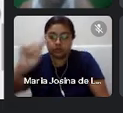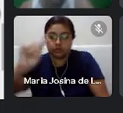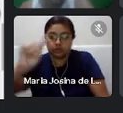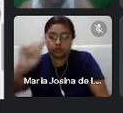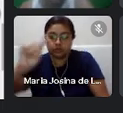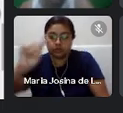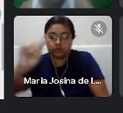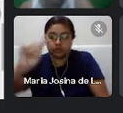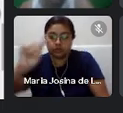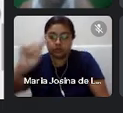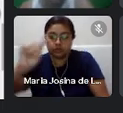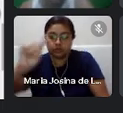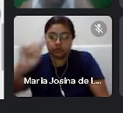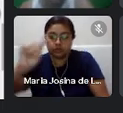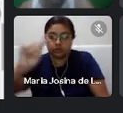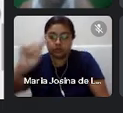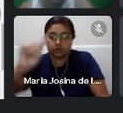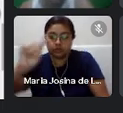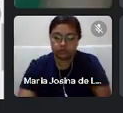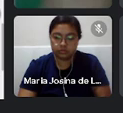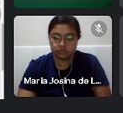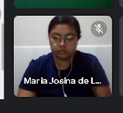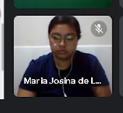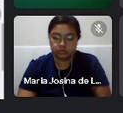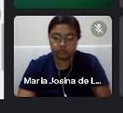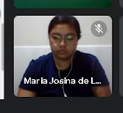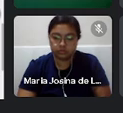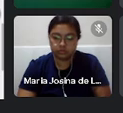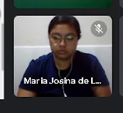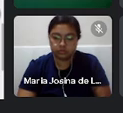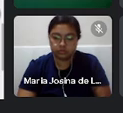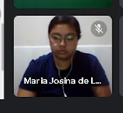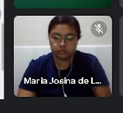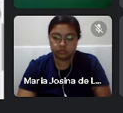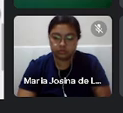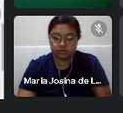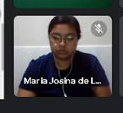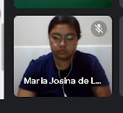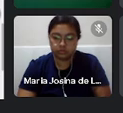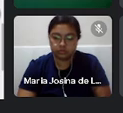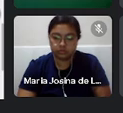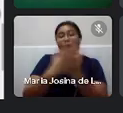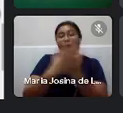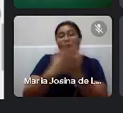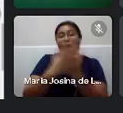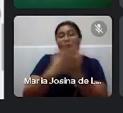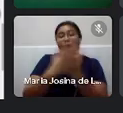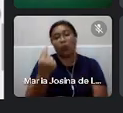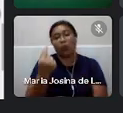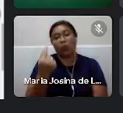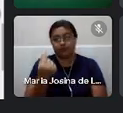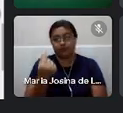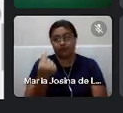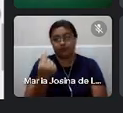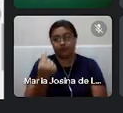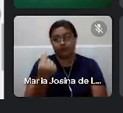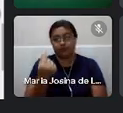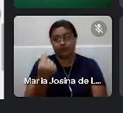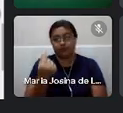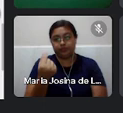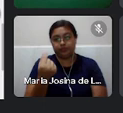de descontos vezes o valor inicial do tênis. Então, como o vendedor me deu